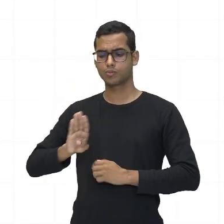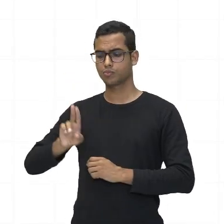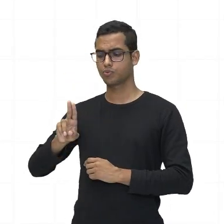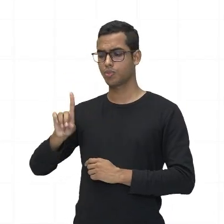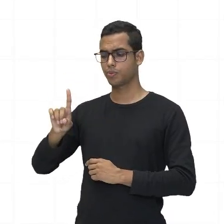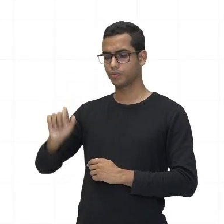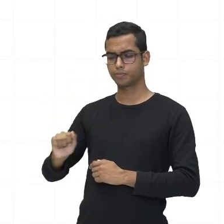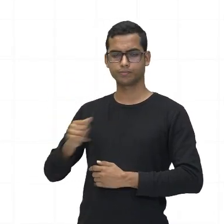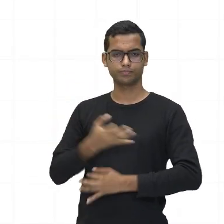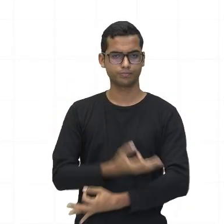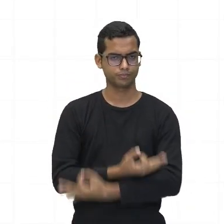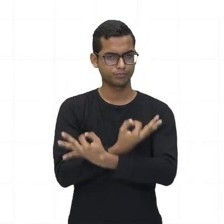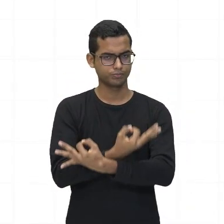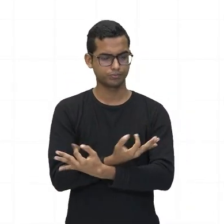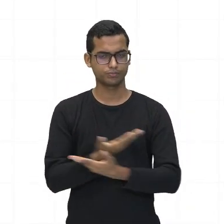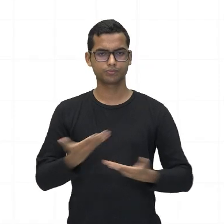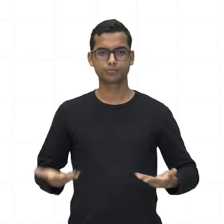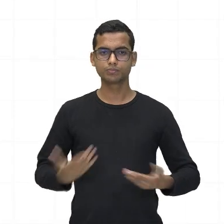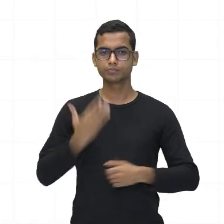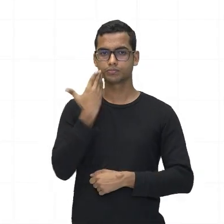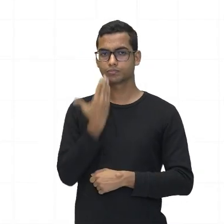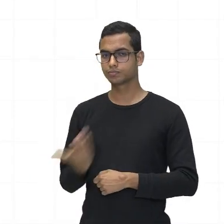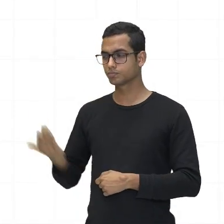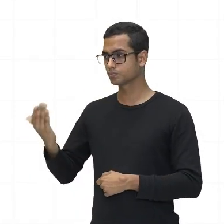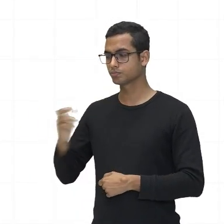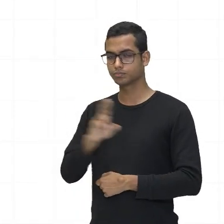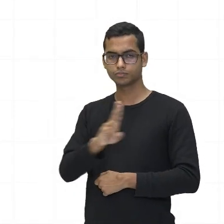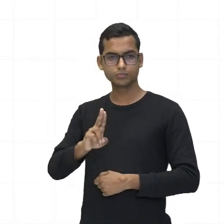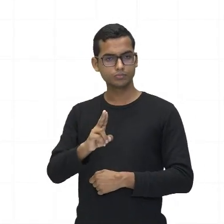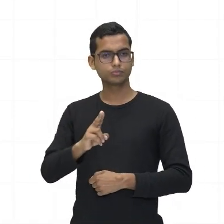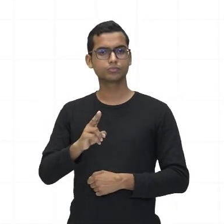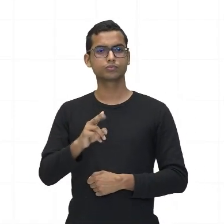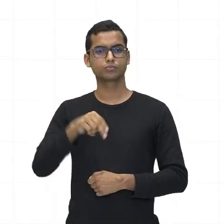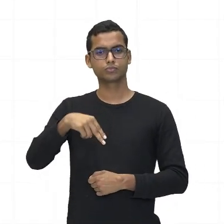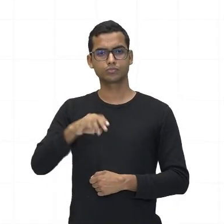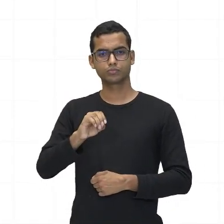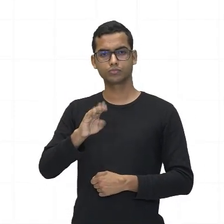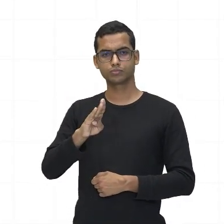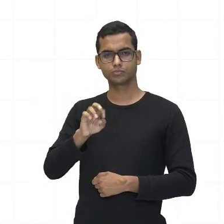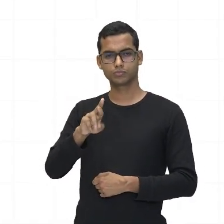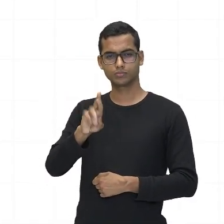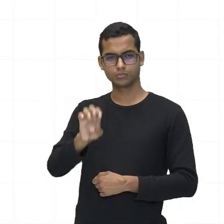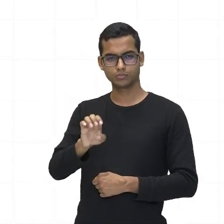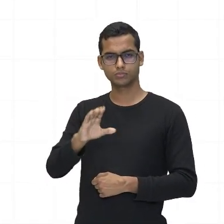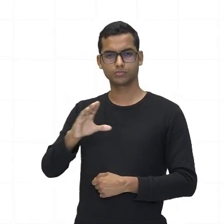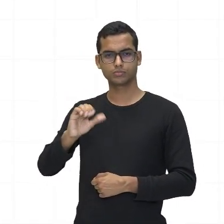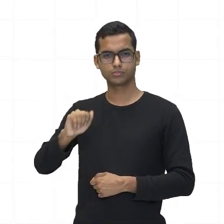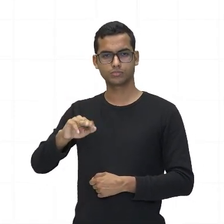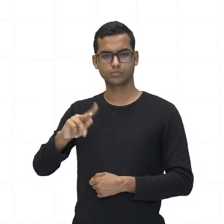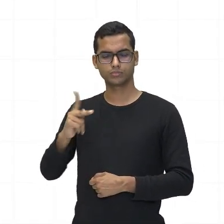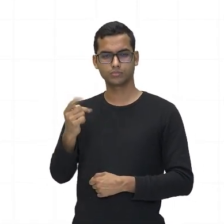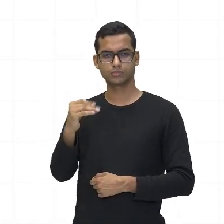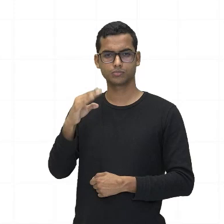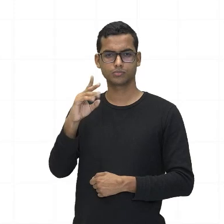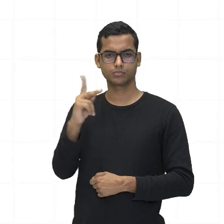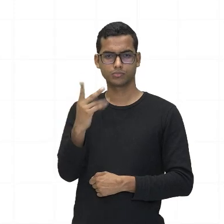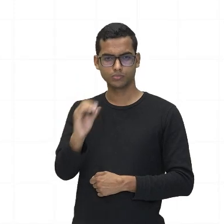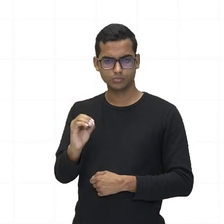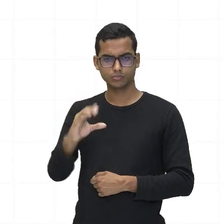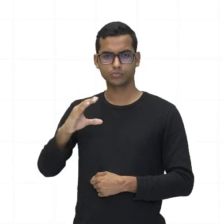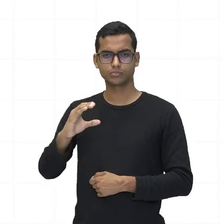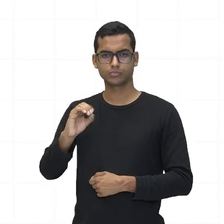linhas, esses ensinamentos são chamados de o nobre caminho óctuplo. Né? O caminho com